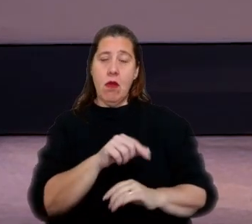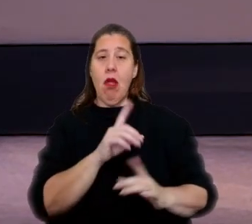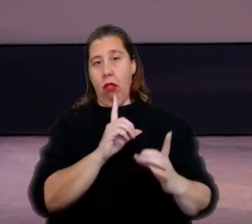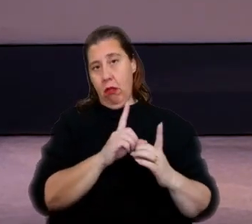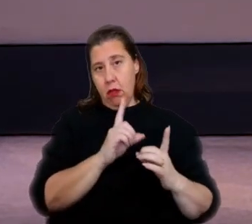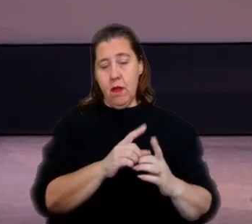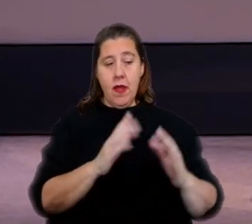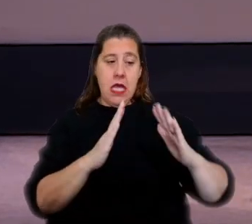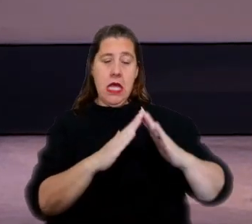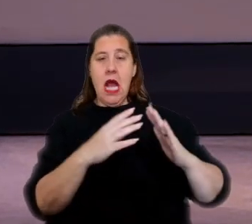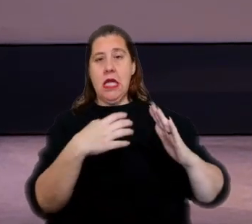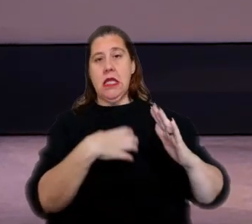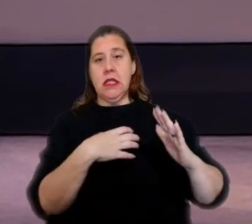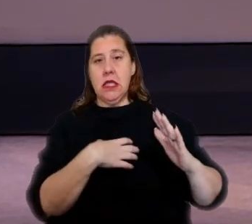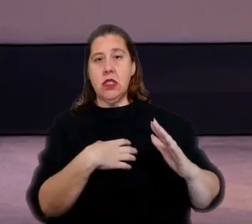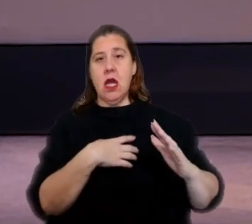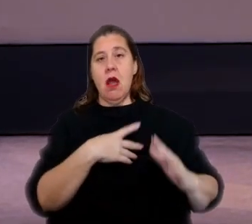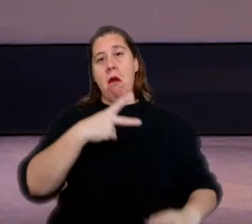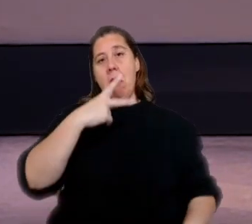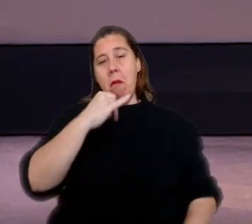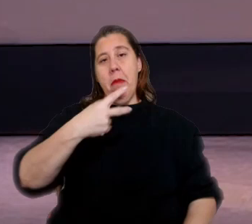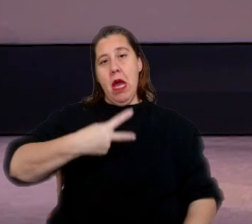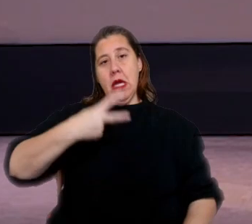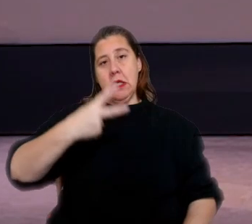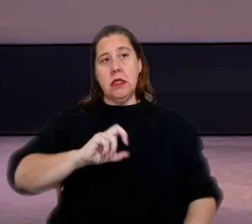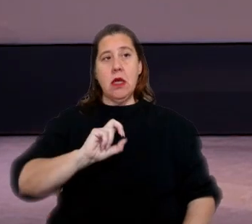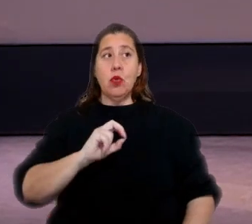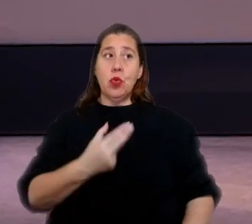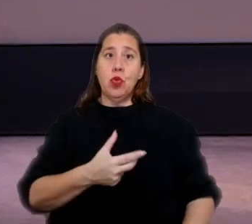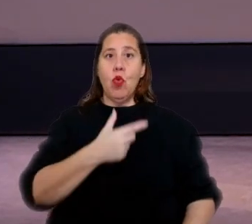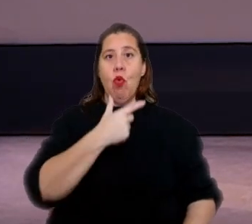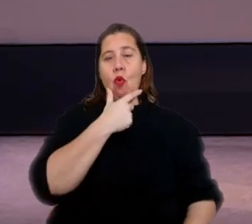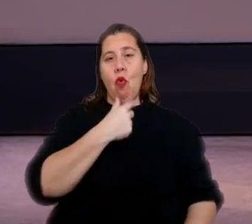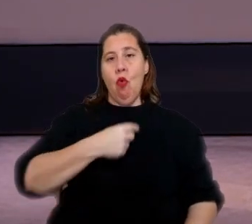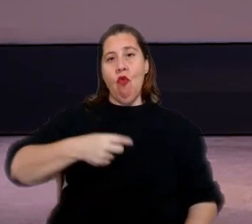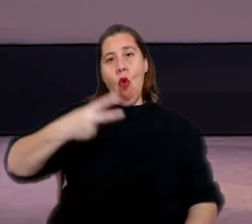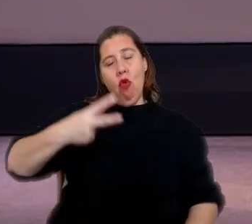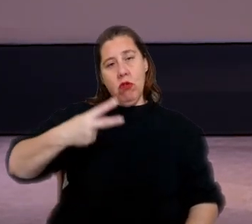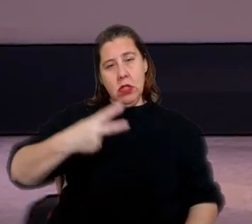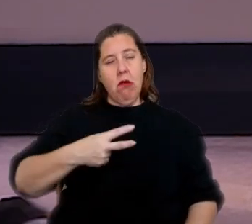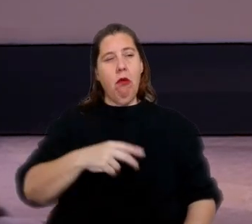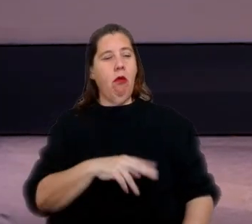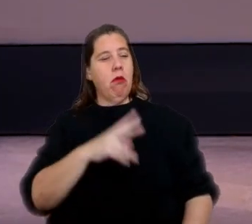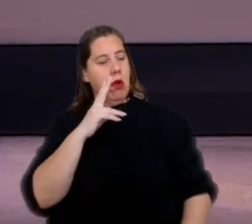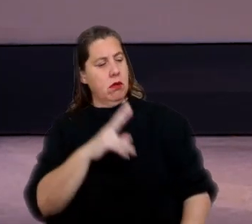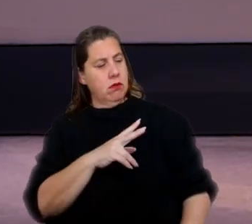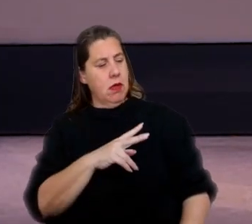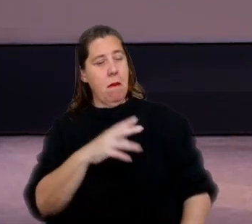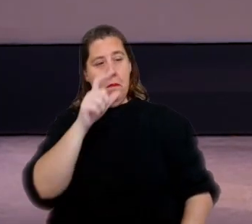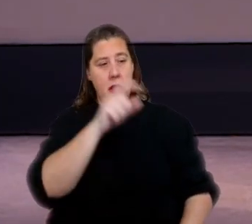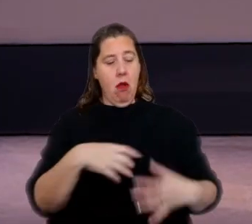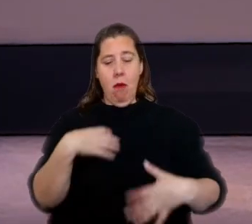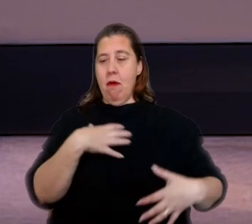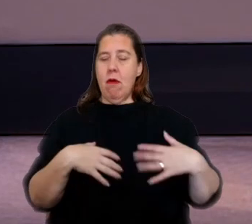idade mesmo, que em casa sentiam que o padrasto ou o avô olhava de um jeito esquisito quando tomava banho, ou